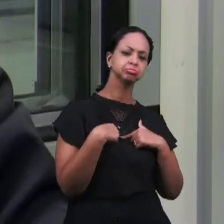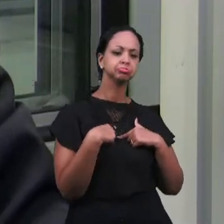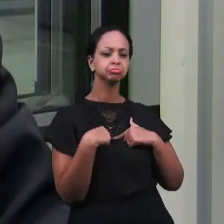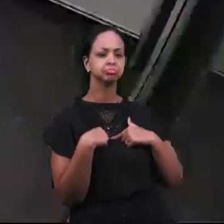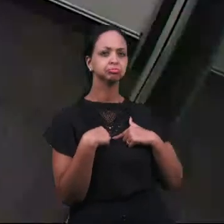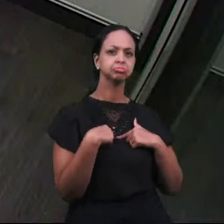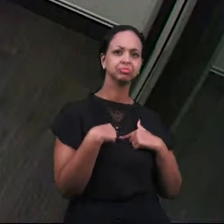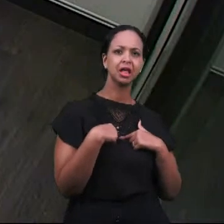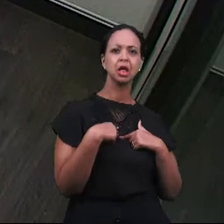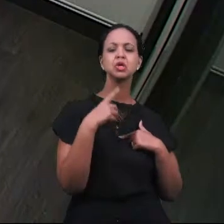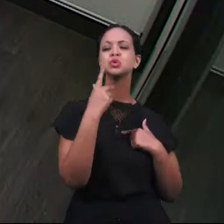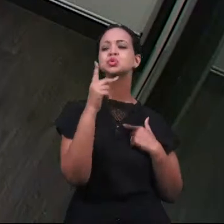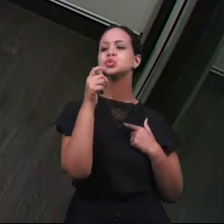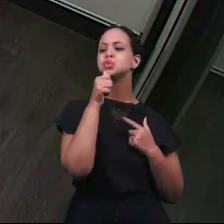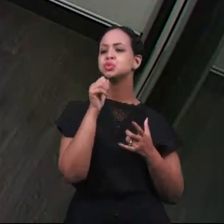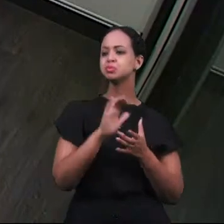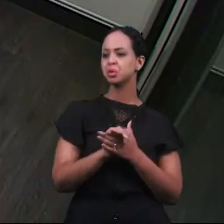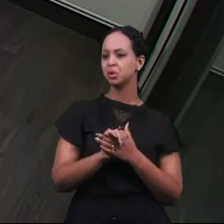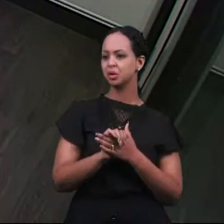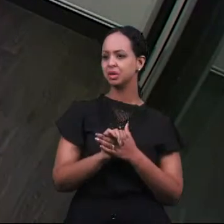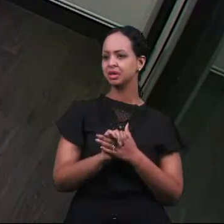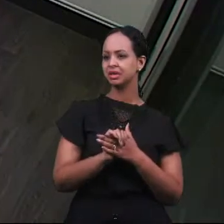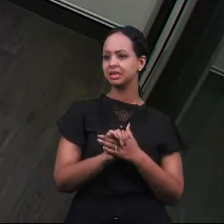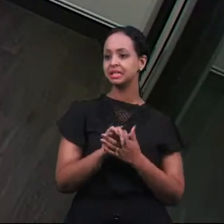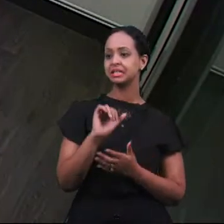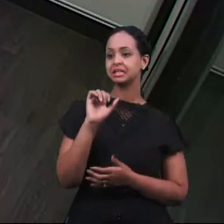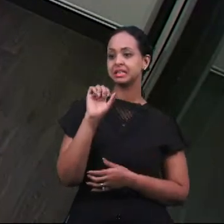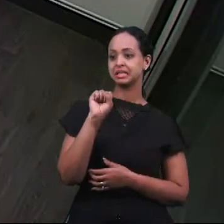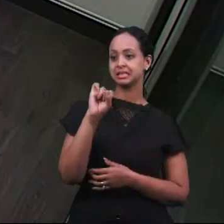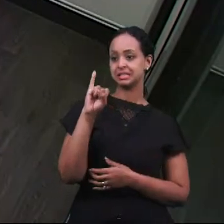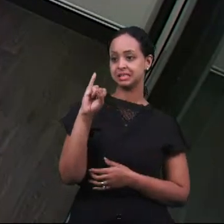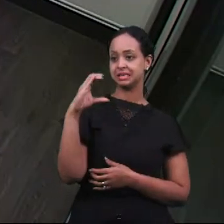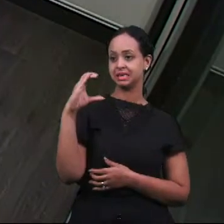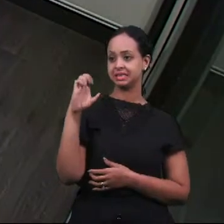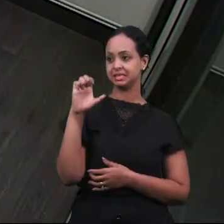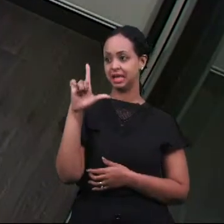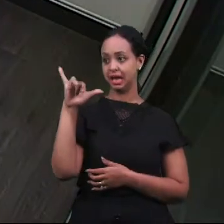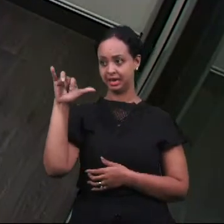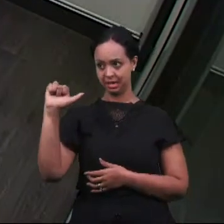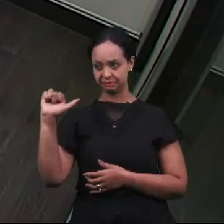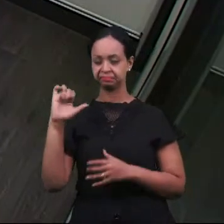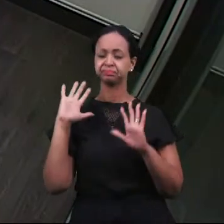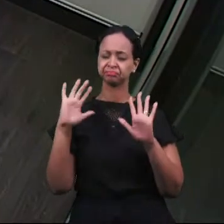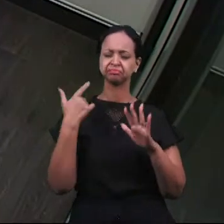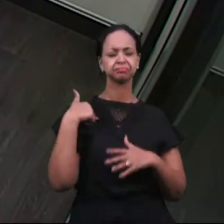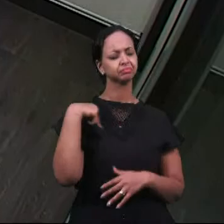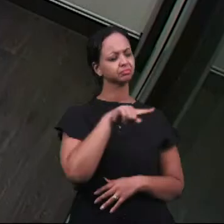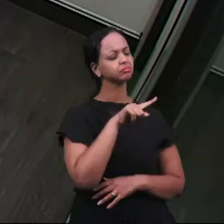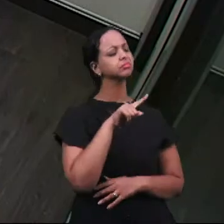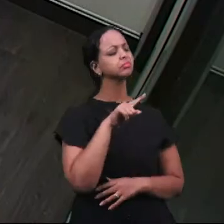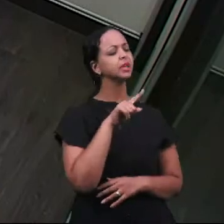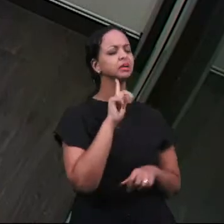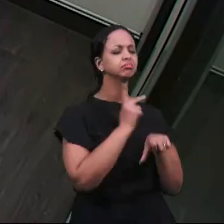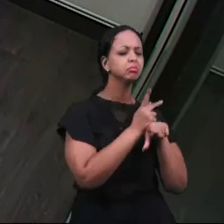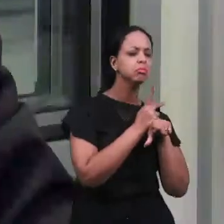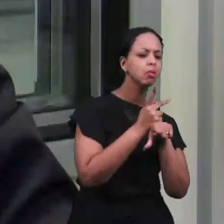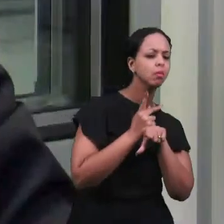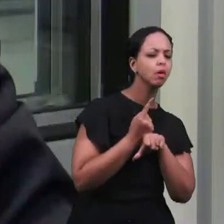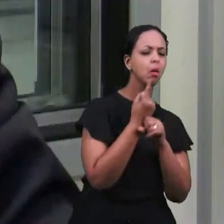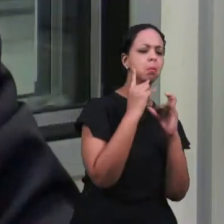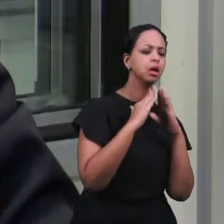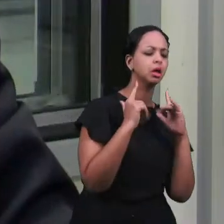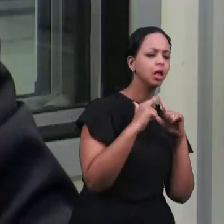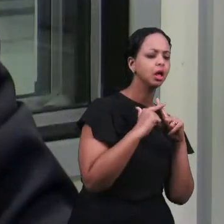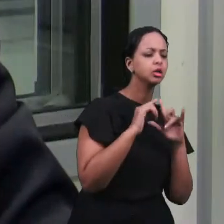nome da esposa? Minha esposa é Cicele. Cicele, nossa irmã Cicele, amém. Isso. E aí nós começamos a procurar então uma igreja,